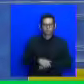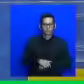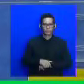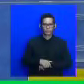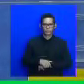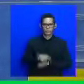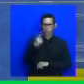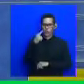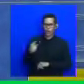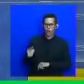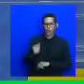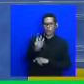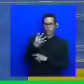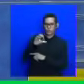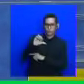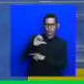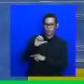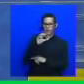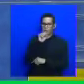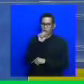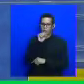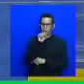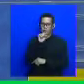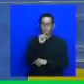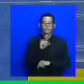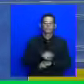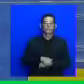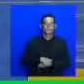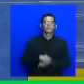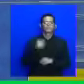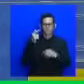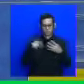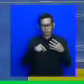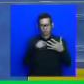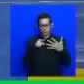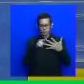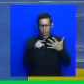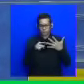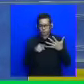Bola laranja. Mais 3 dezenas.